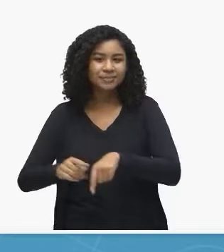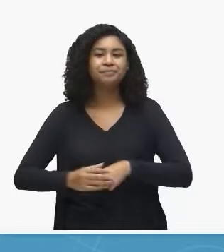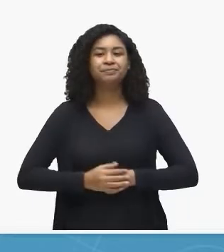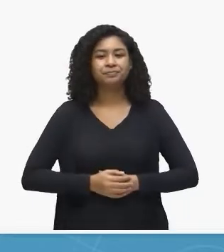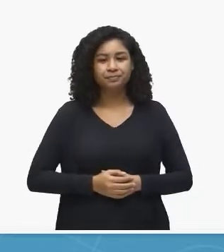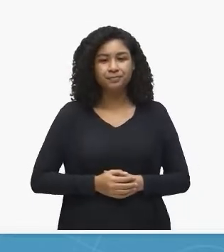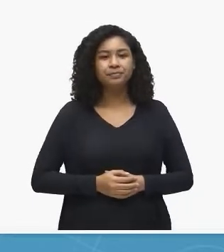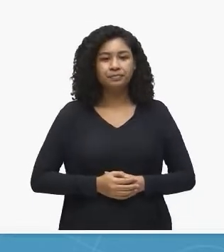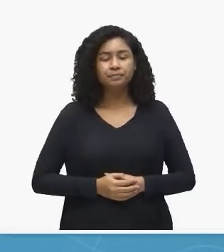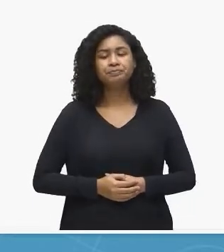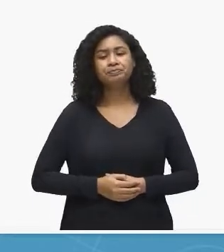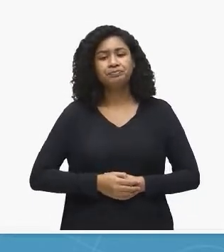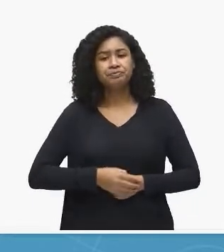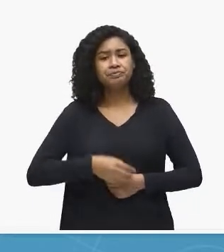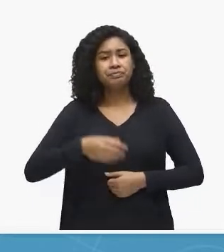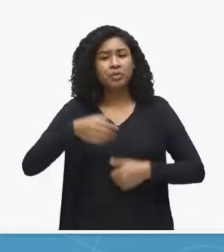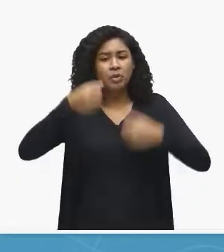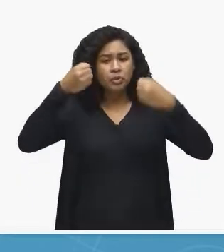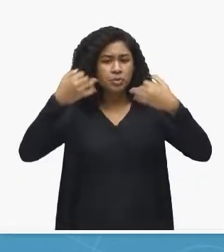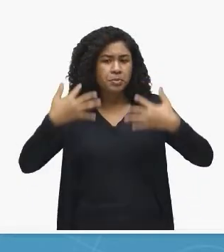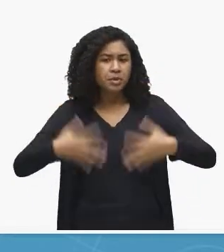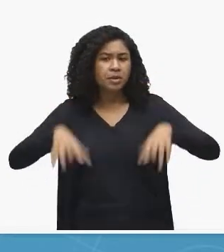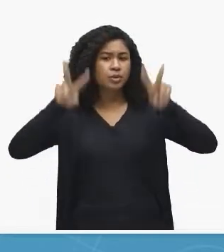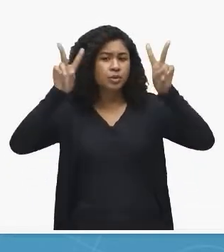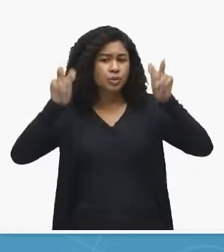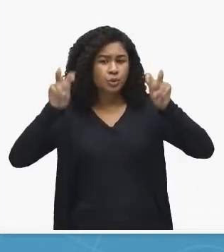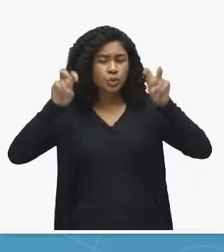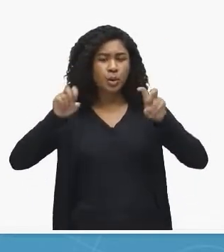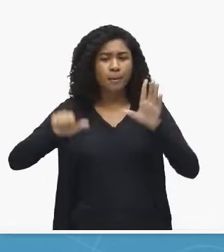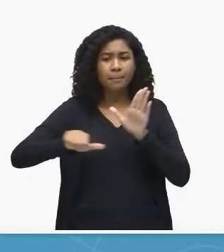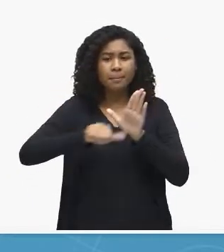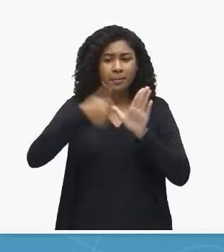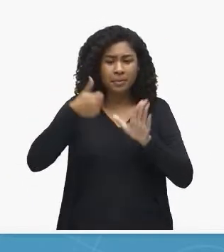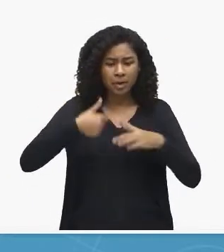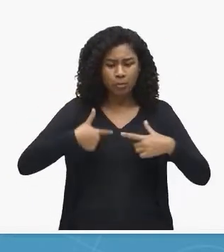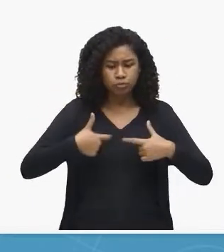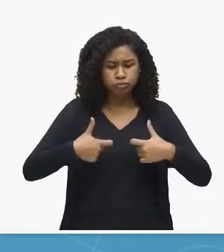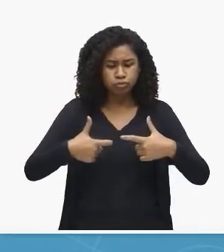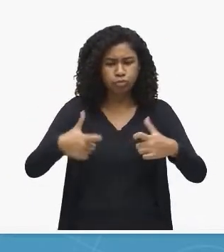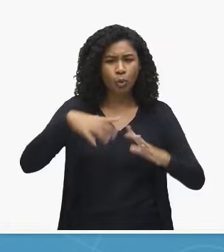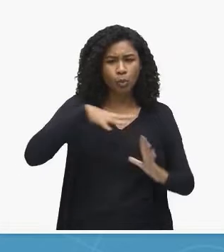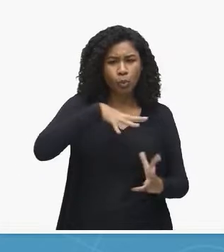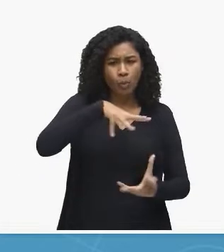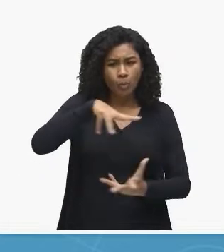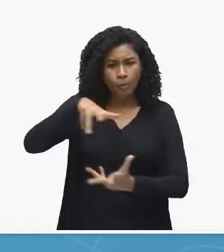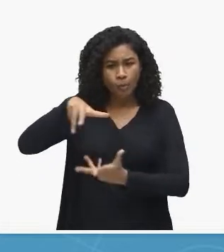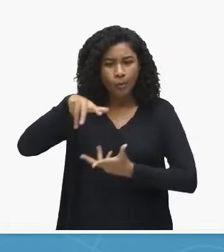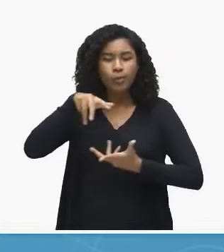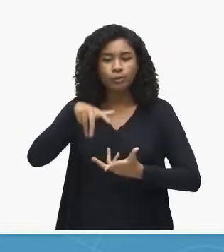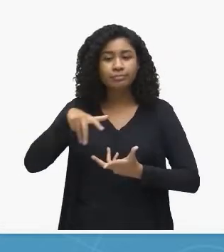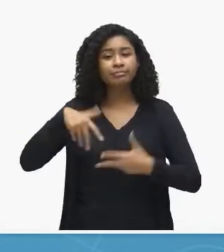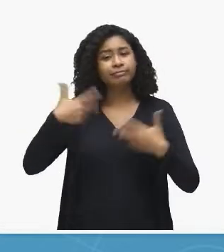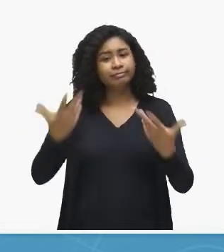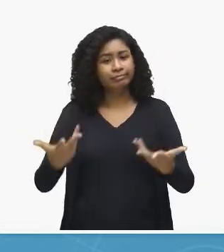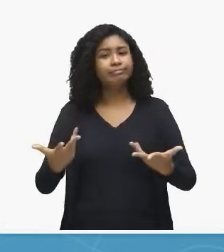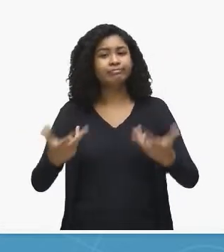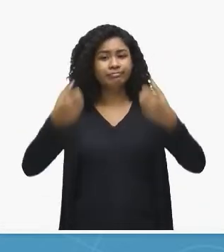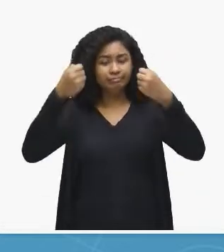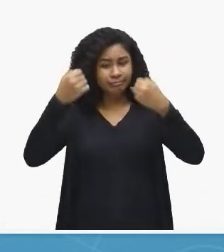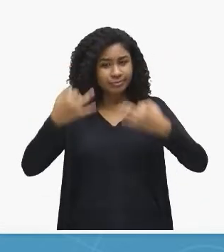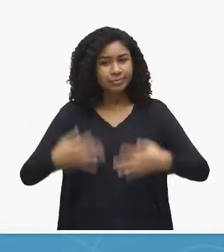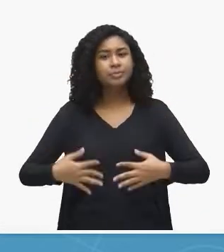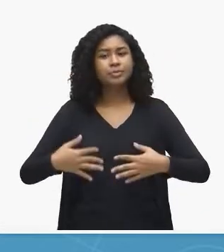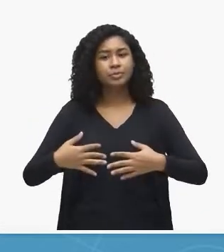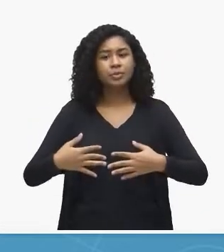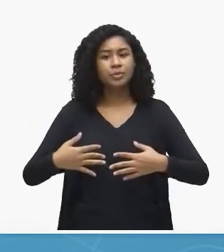a Primeira Guerra Mundial, nós começamos a falar aí das políticas de